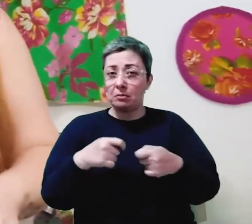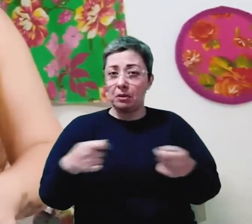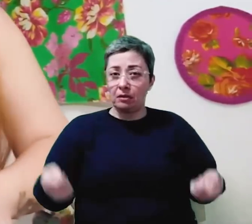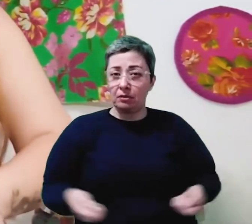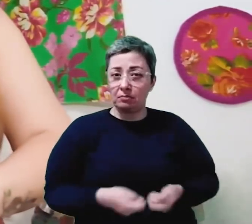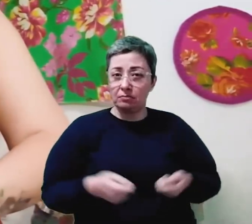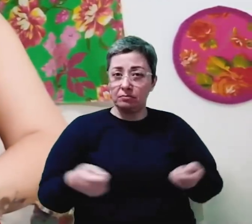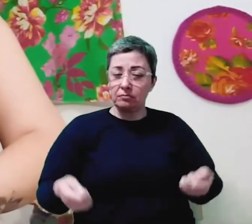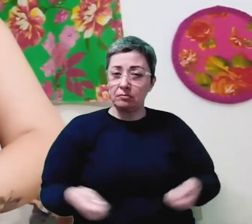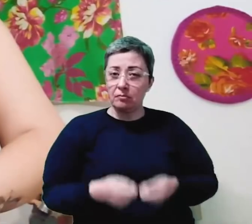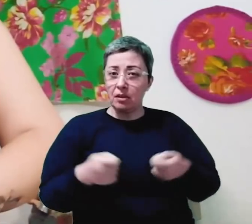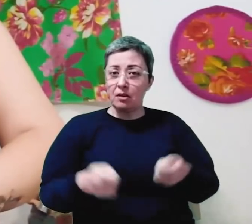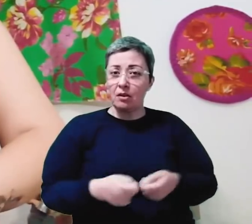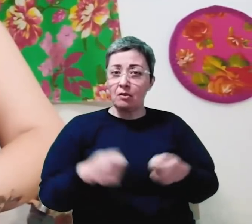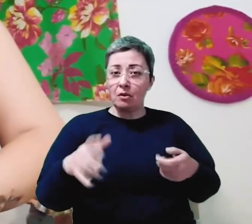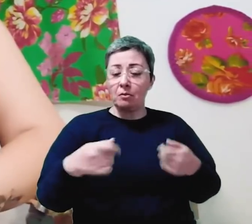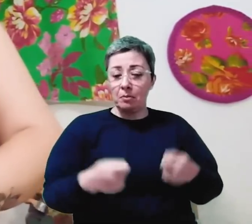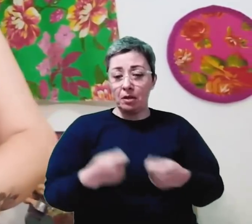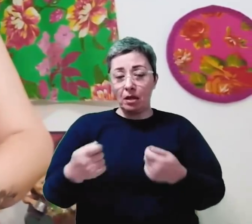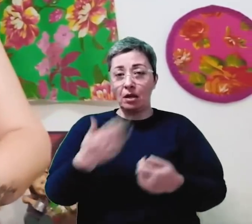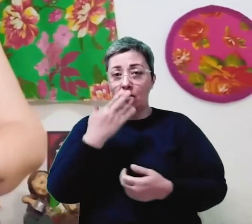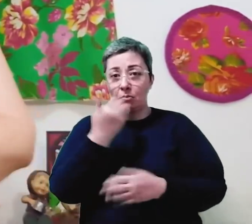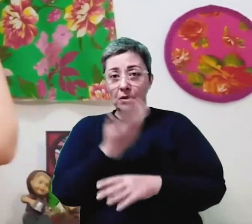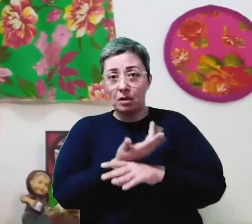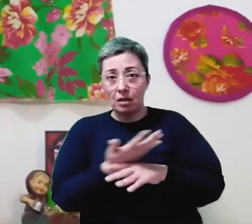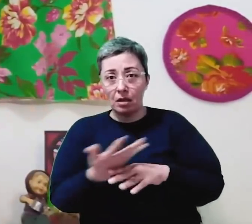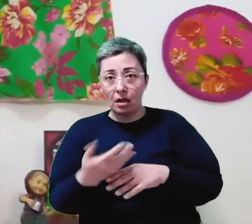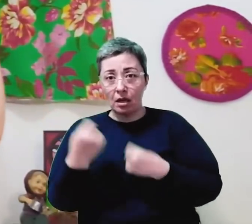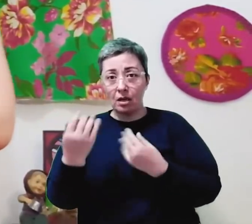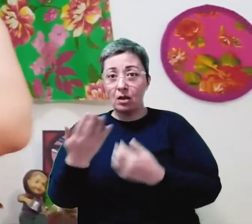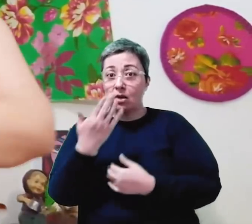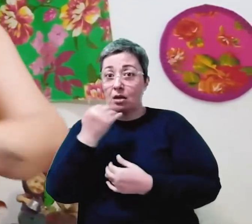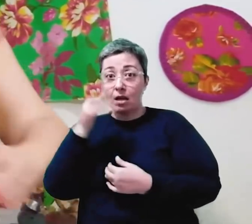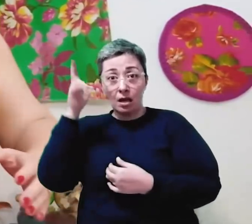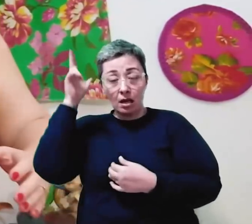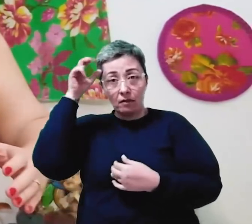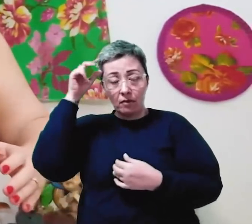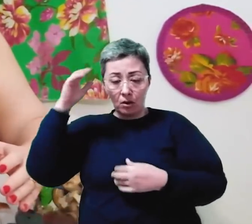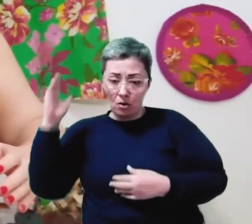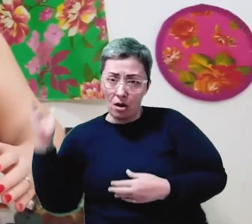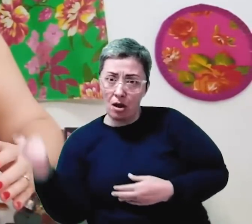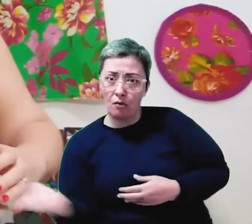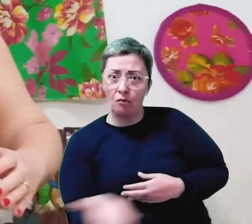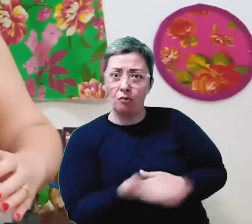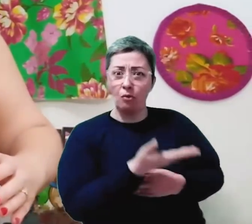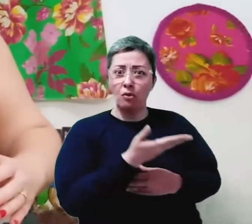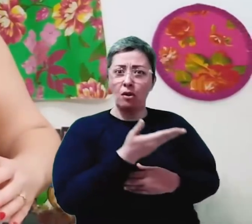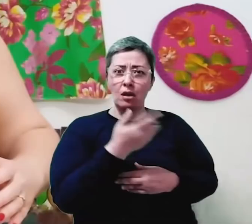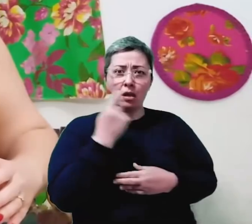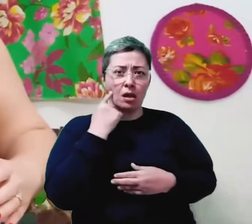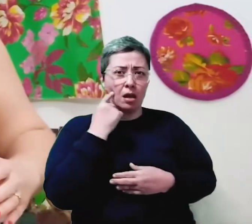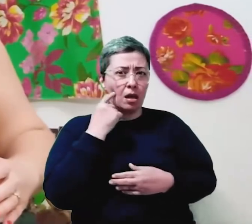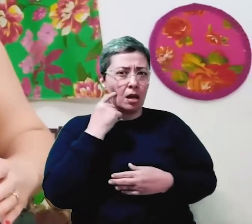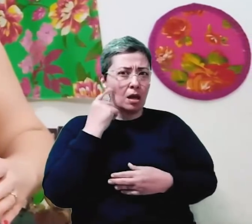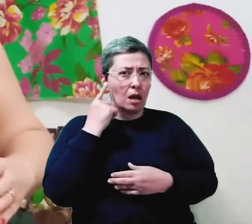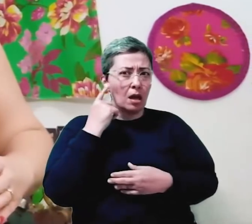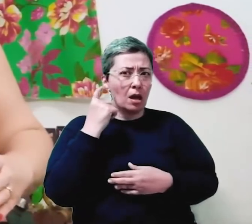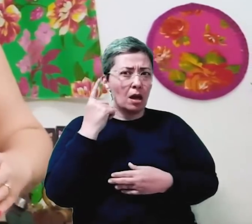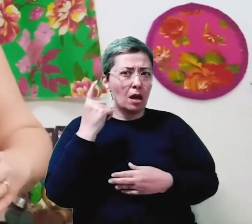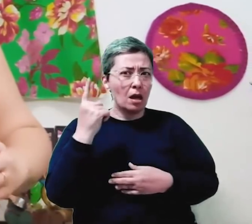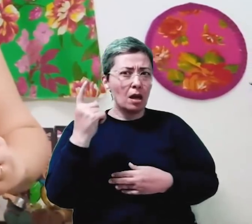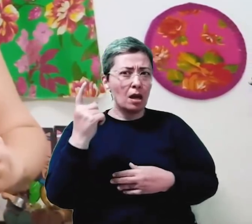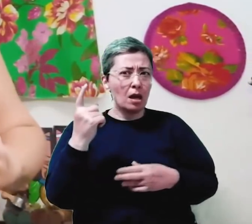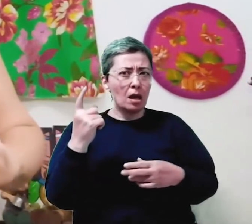colher capim para dar ao cavalo. E no momento então que ele passou a foice, ele ouviu um